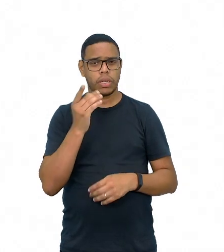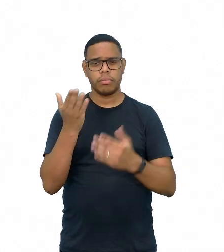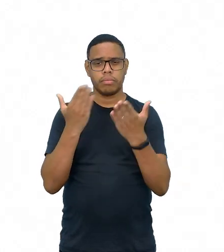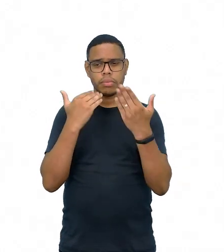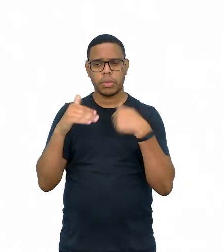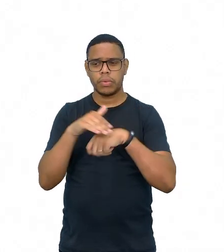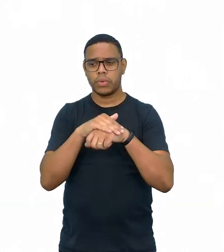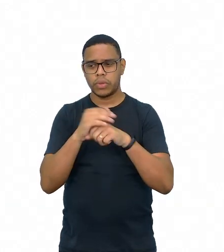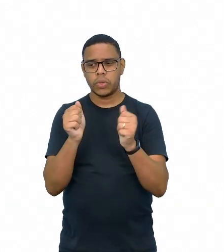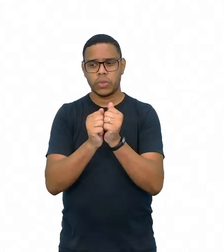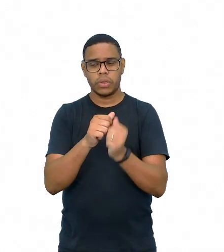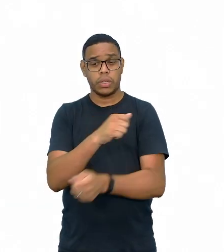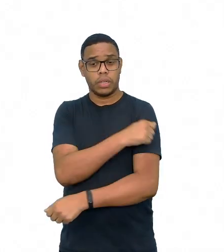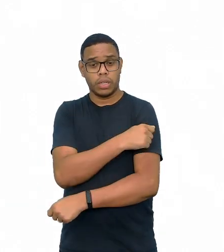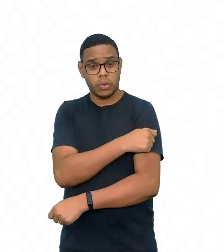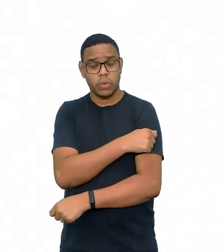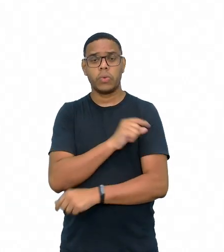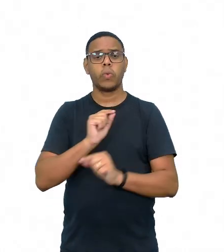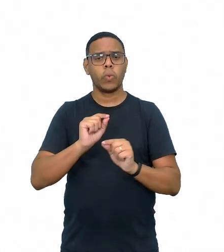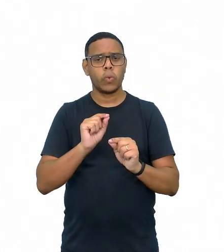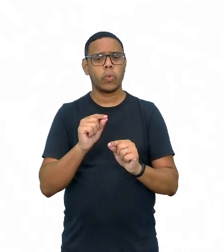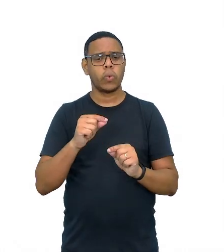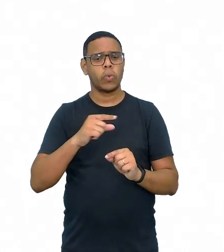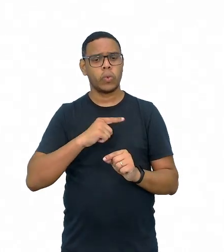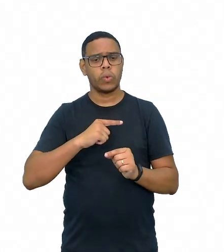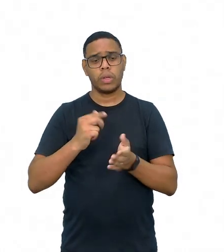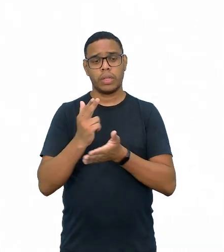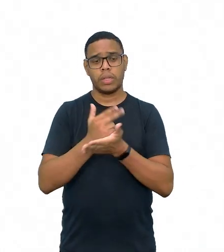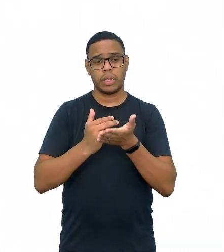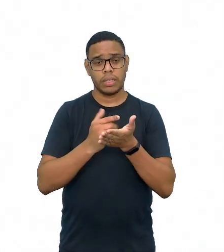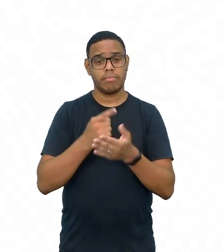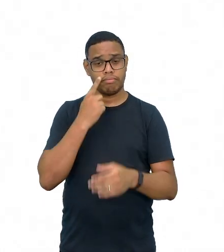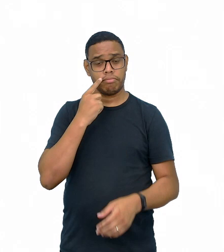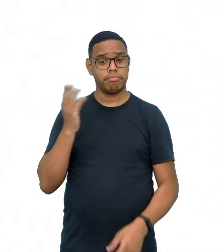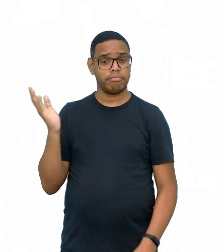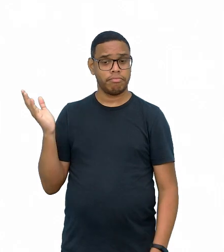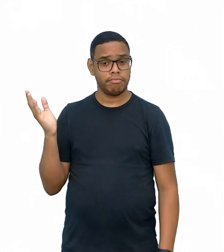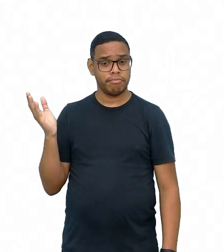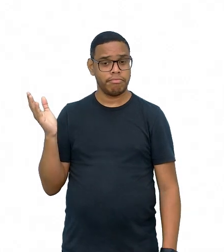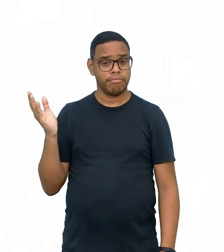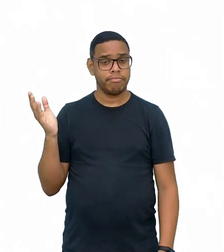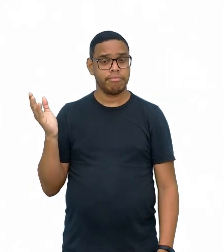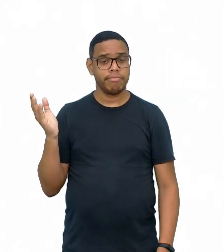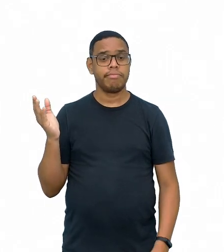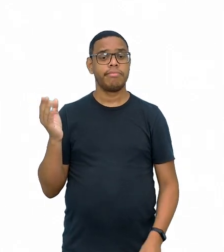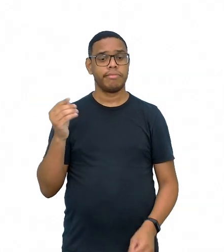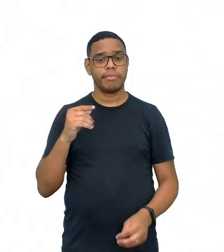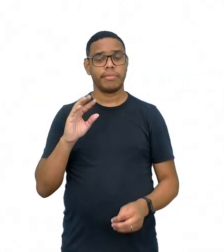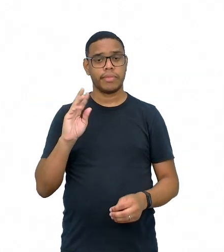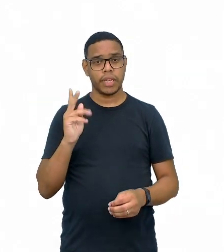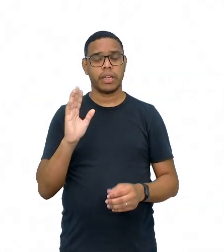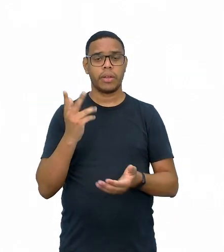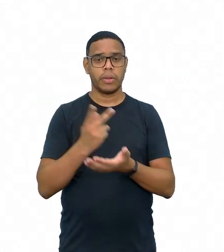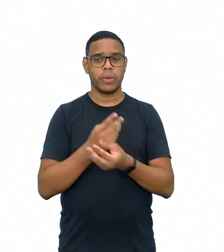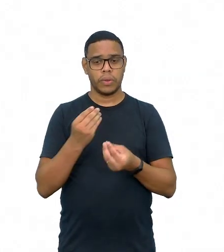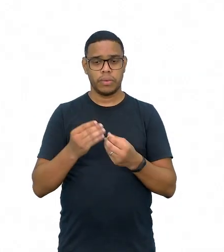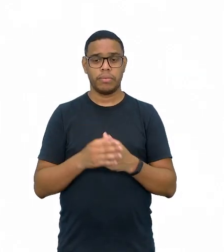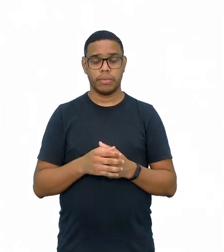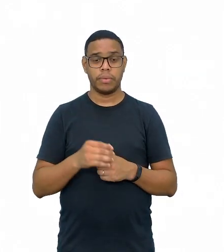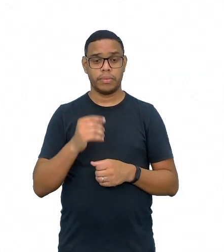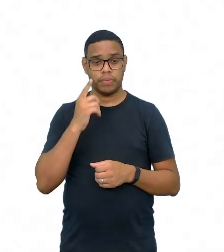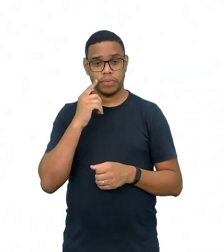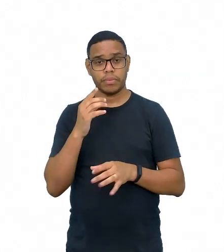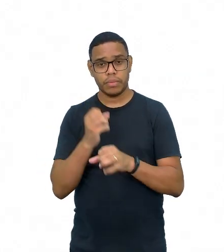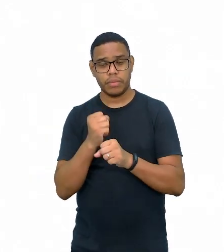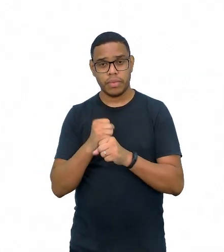discutir com os estudantes, né, o que está por detrás, né, dessa situação, um problema, né, que era para